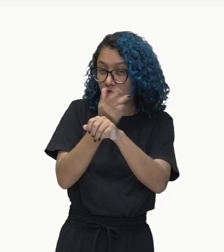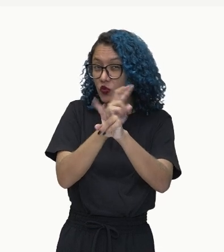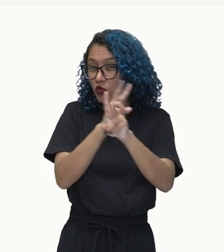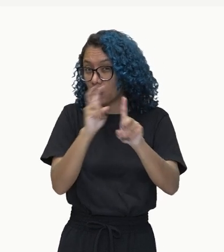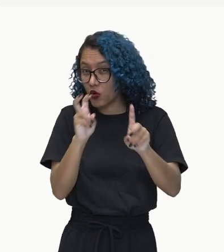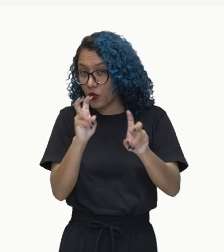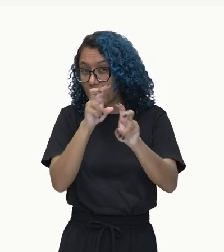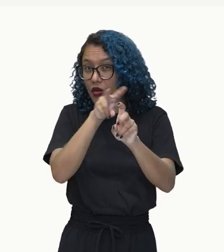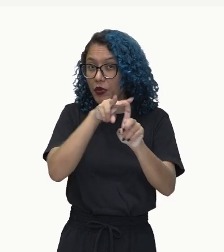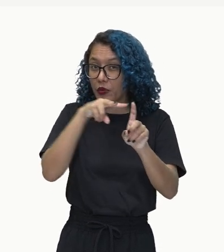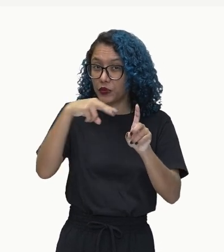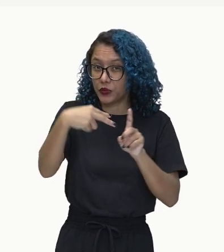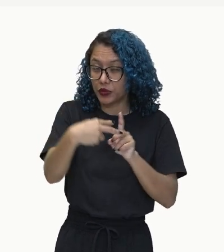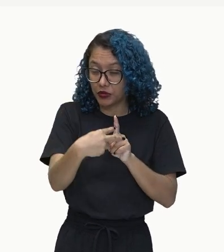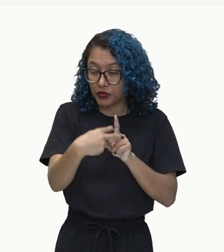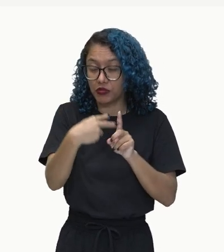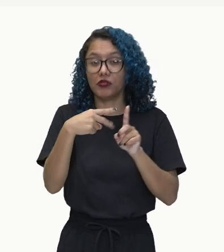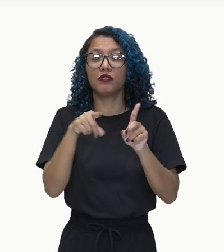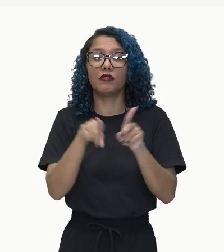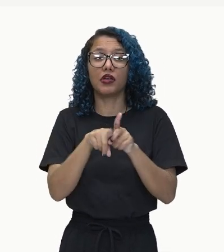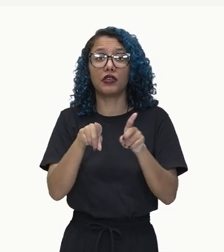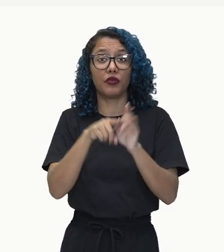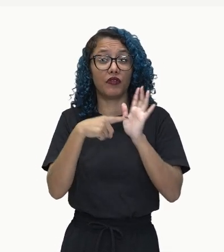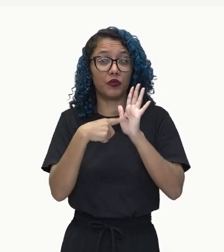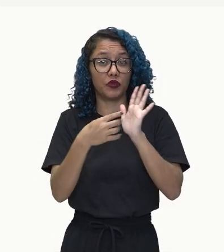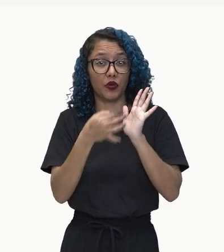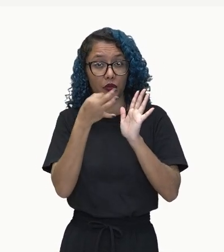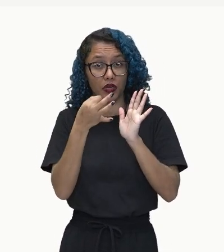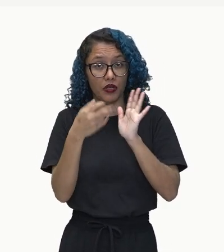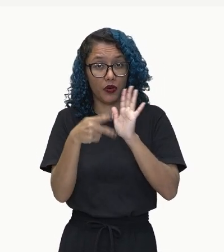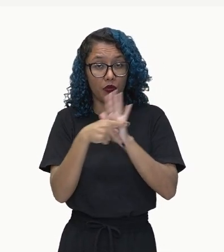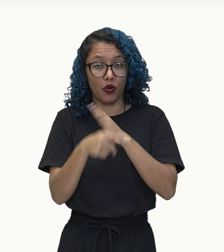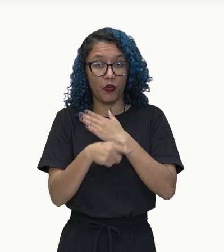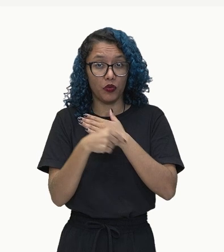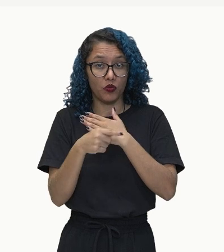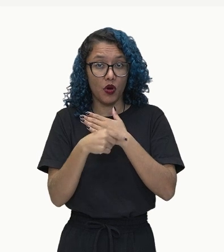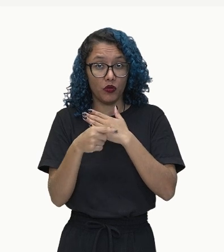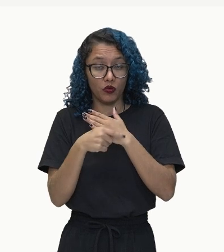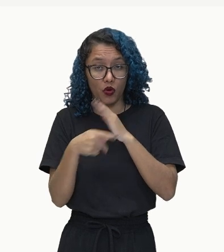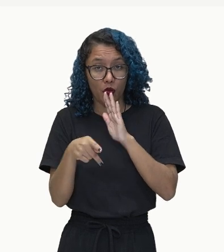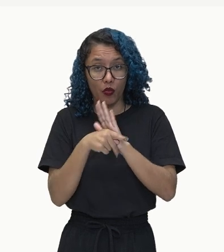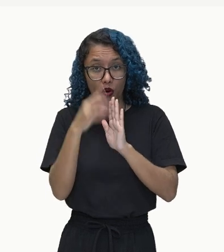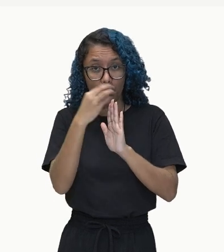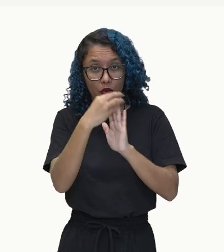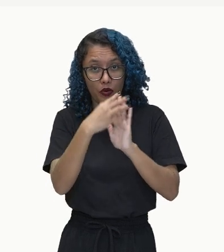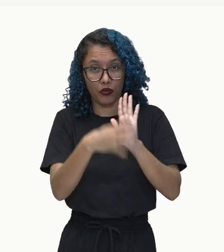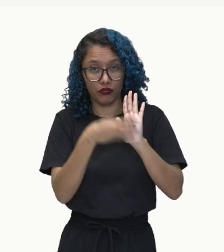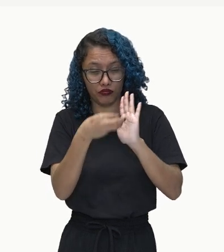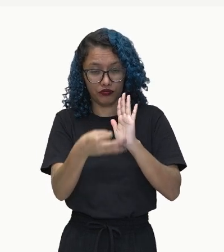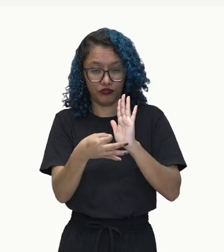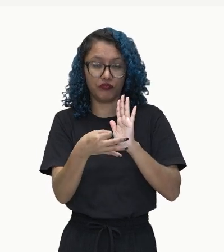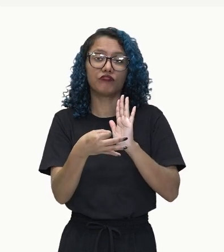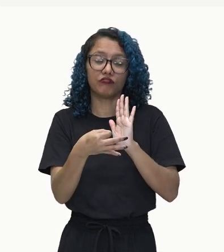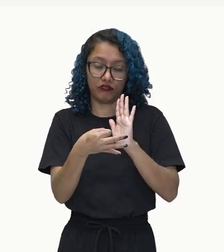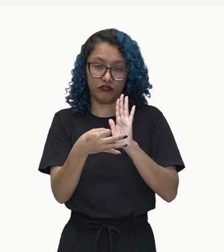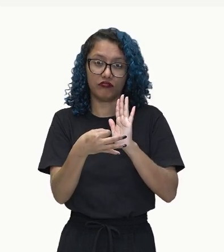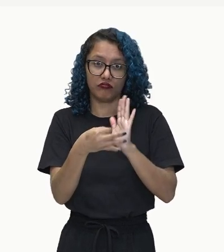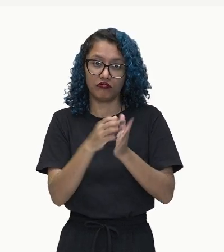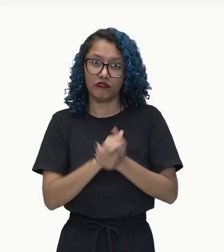vista, vai indicar ali a opinião do autor, do resenhista, que vai resenhar uma obra,